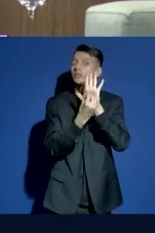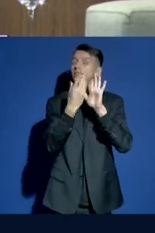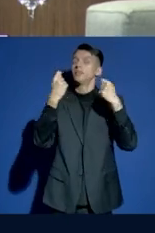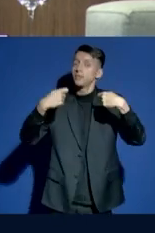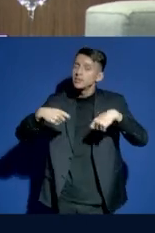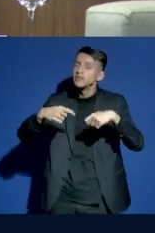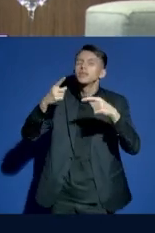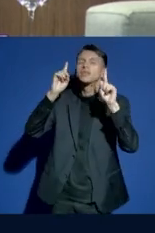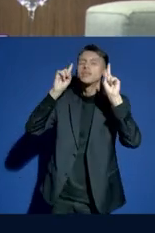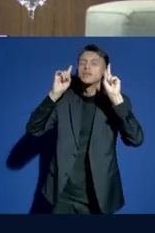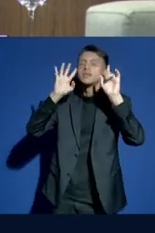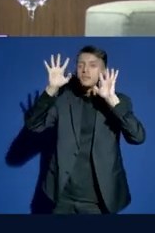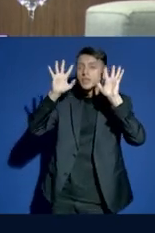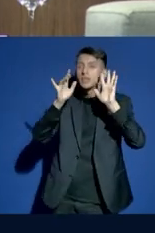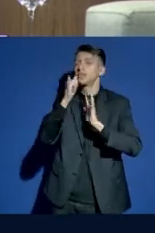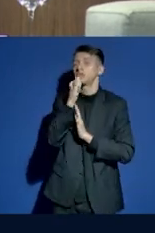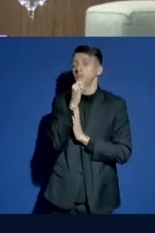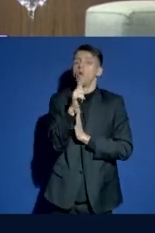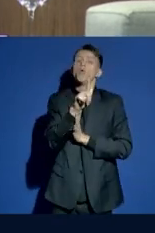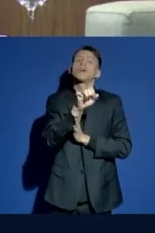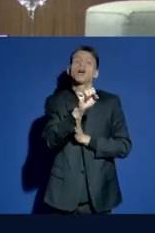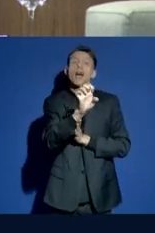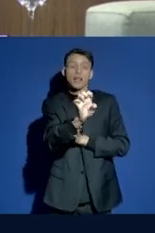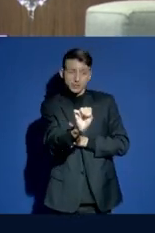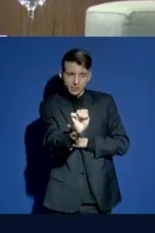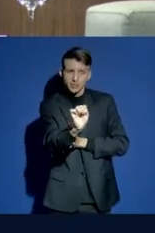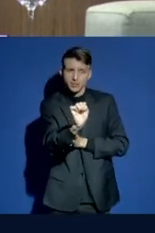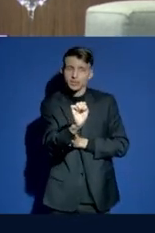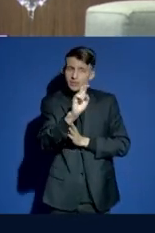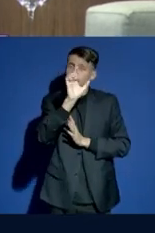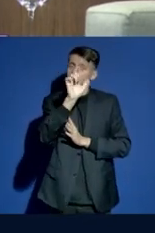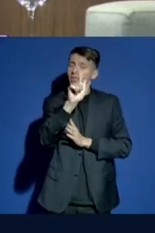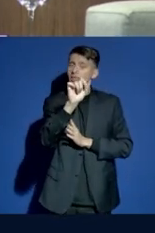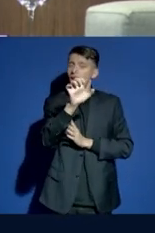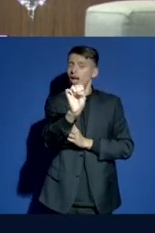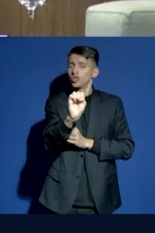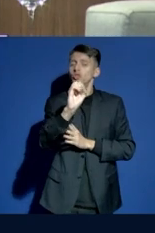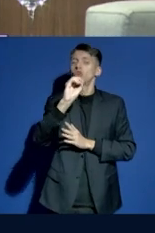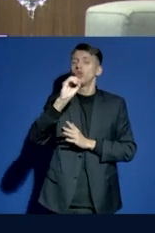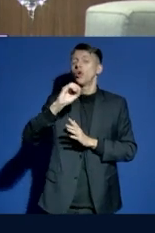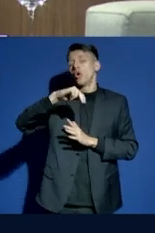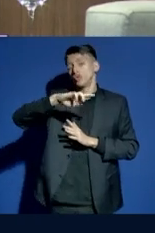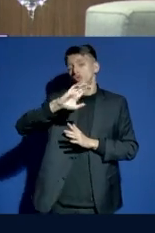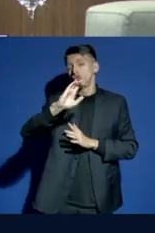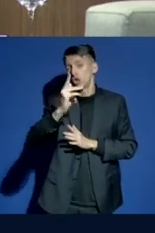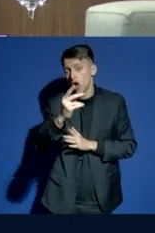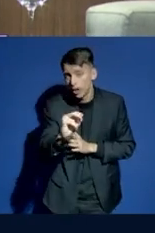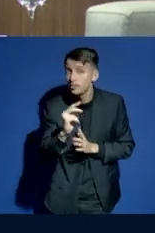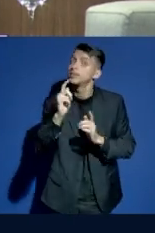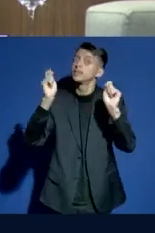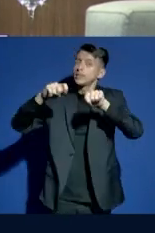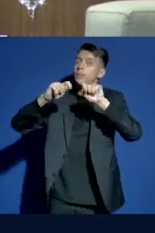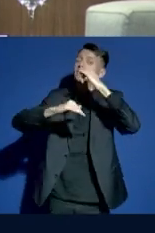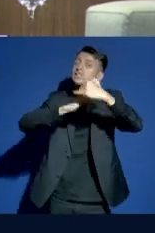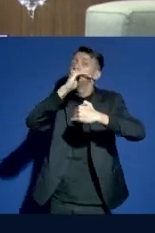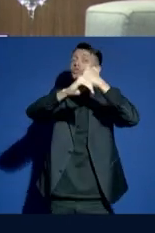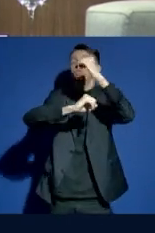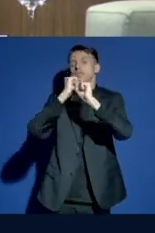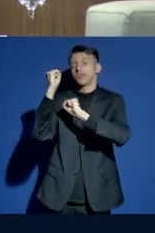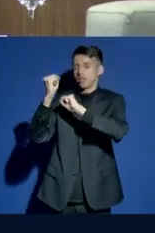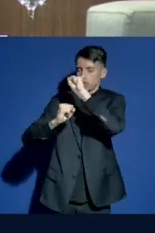da oferta de gás e o gás oxform especial pode ser um grande vetor de desenvolvimento da questão da indústria